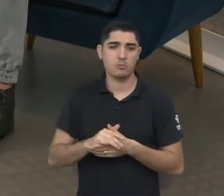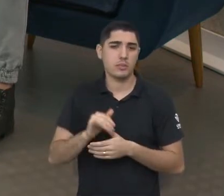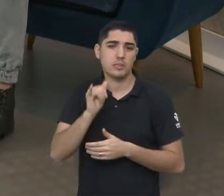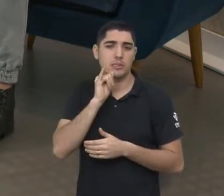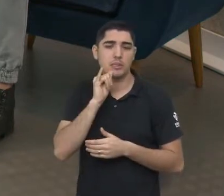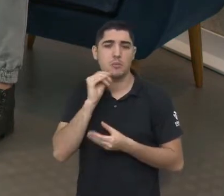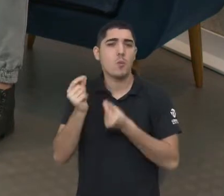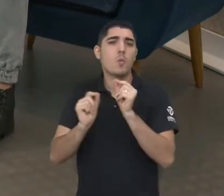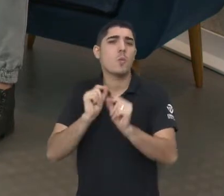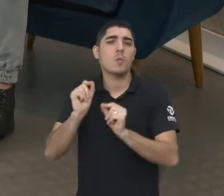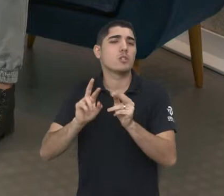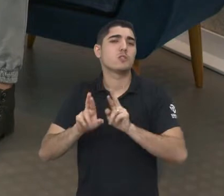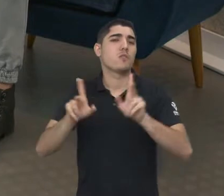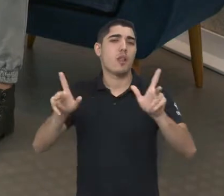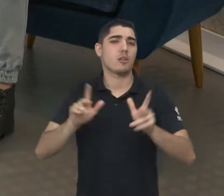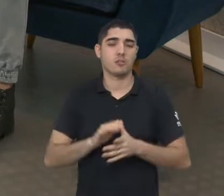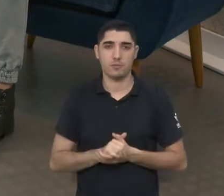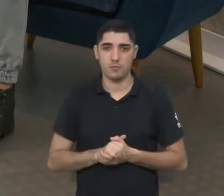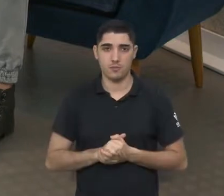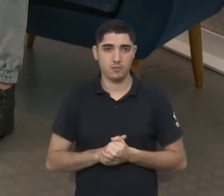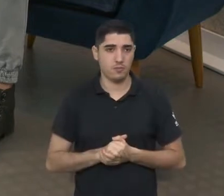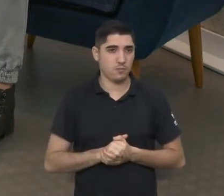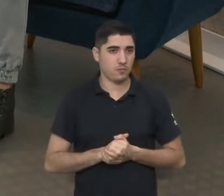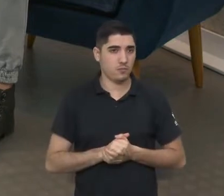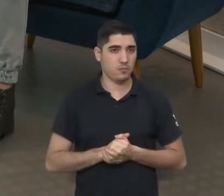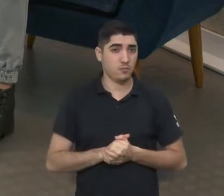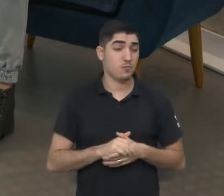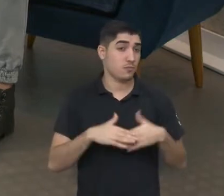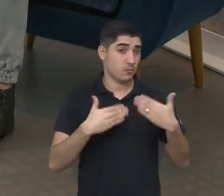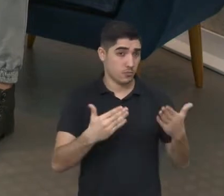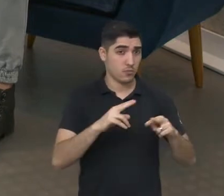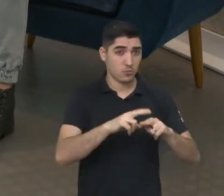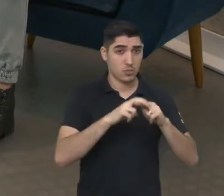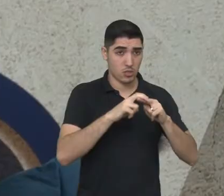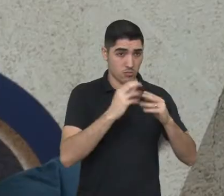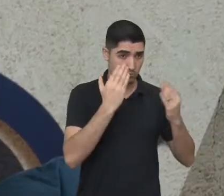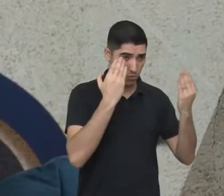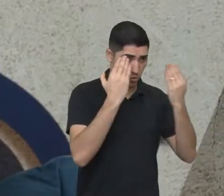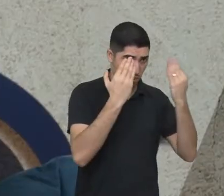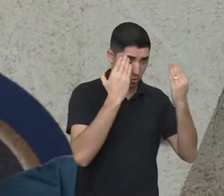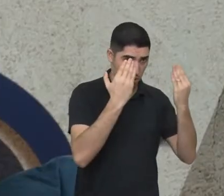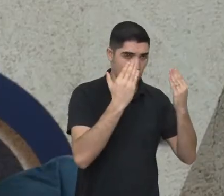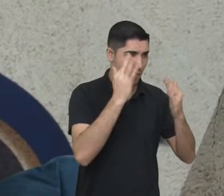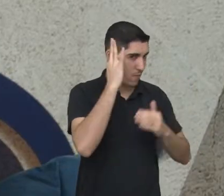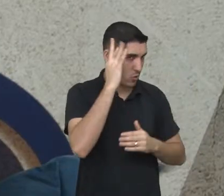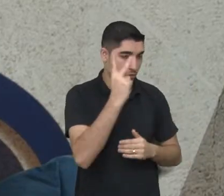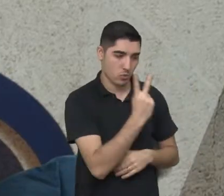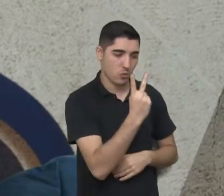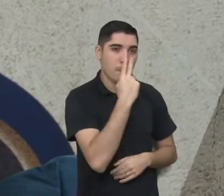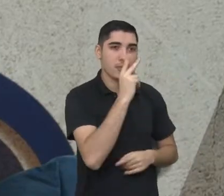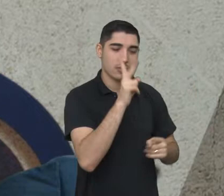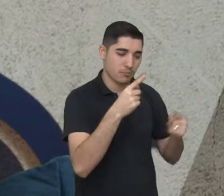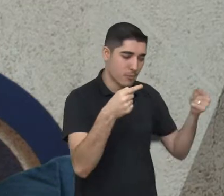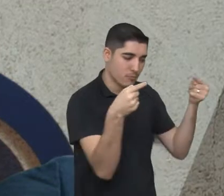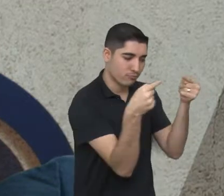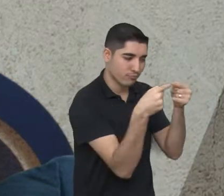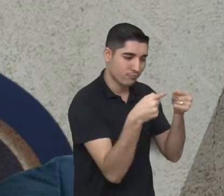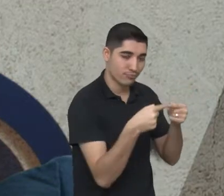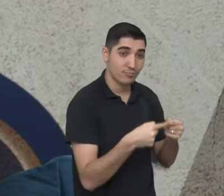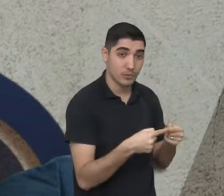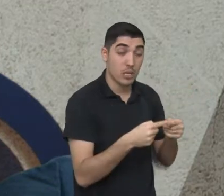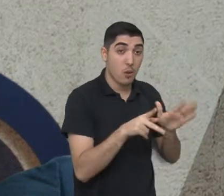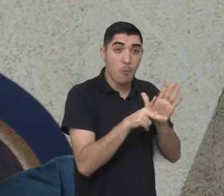em si? Na verdade, psicologia e filosofia andam de mãos dadas, tá? Inclusive, muitas